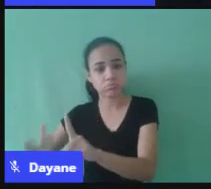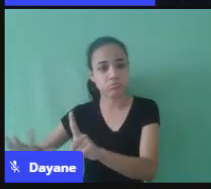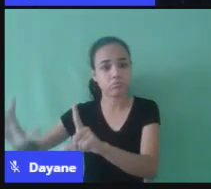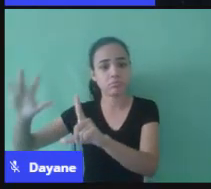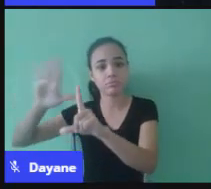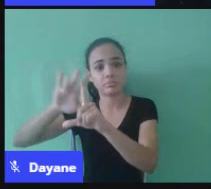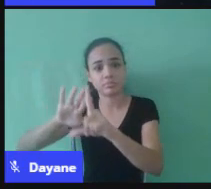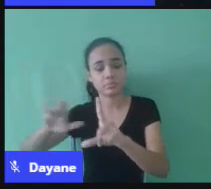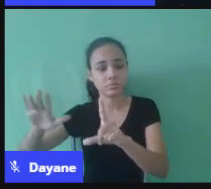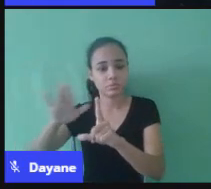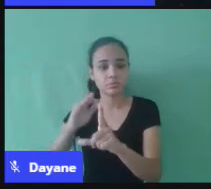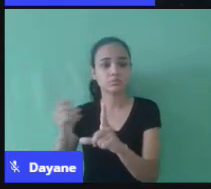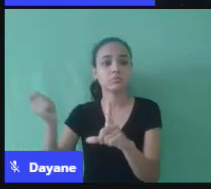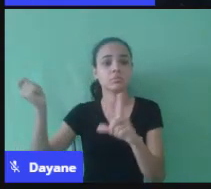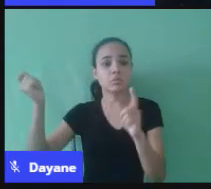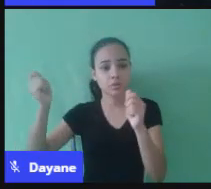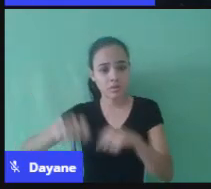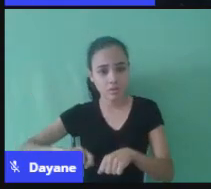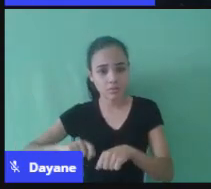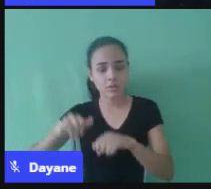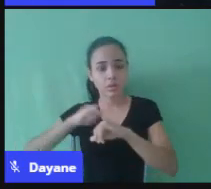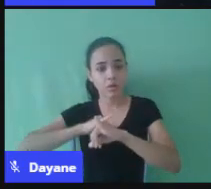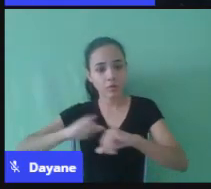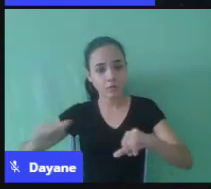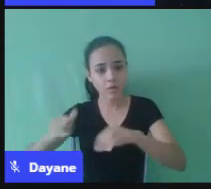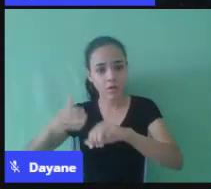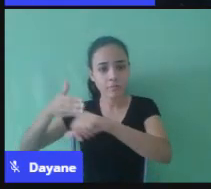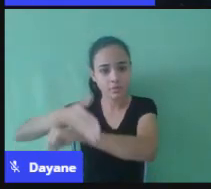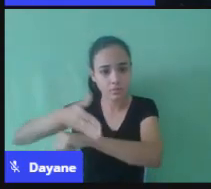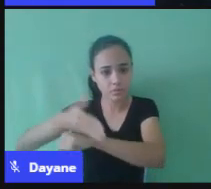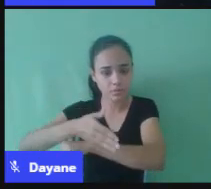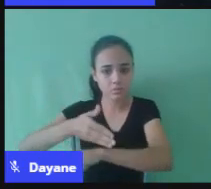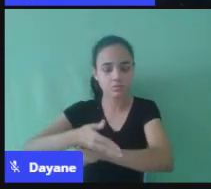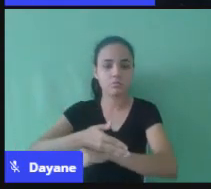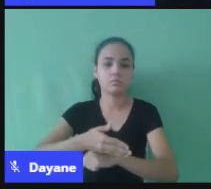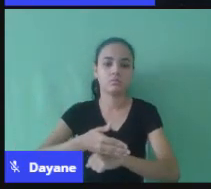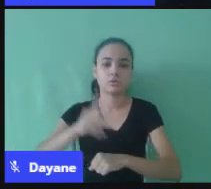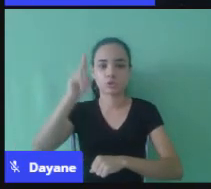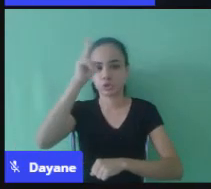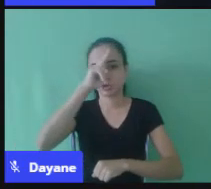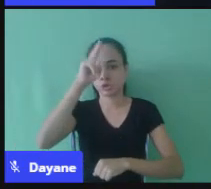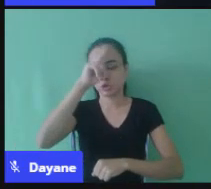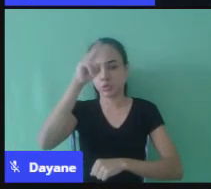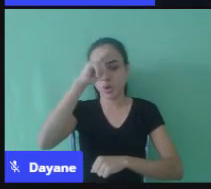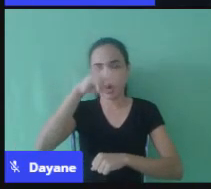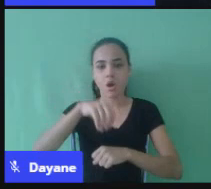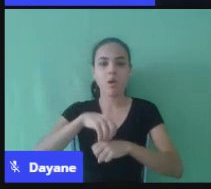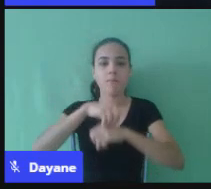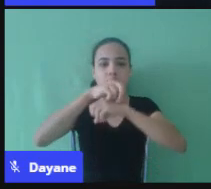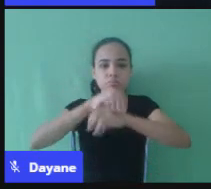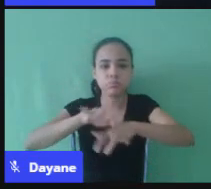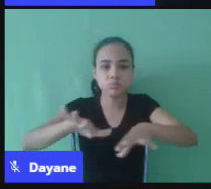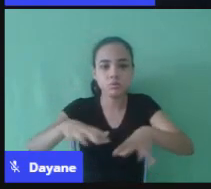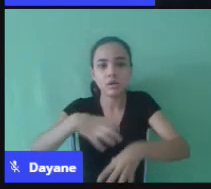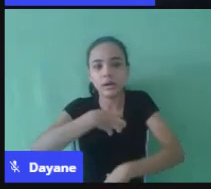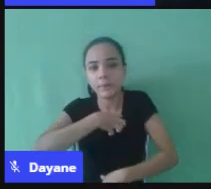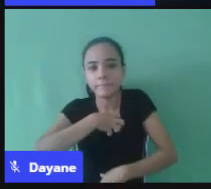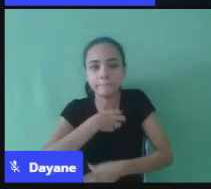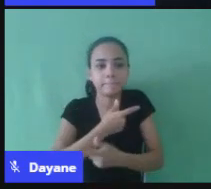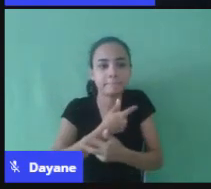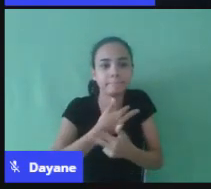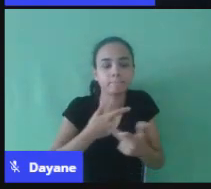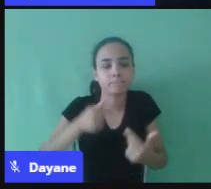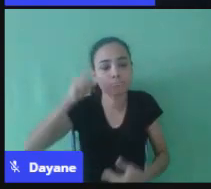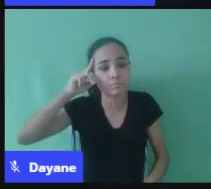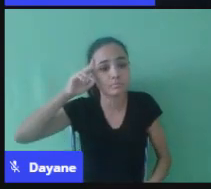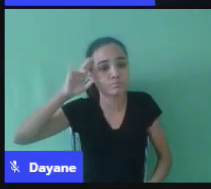para acessar informações, publicar nossas histórias, sentimentos, reflexões e nossa visão de